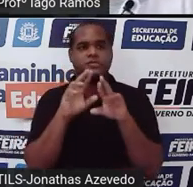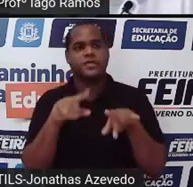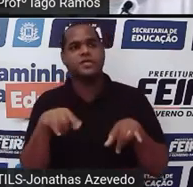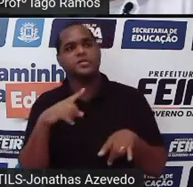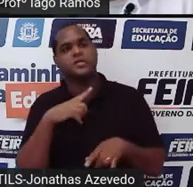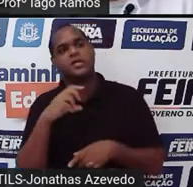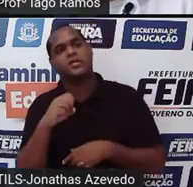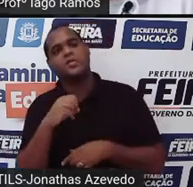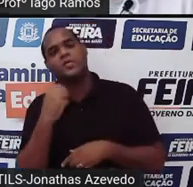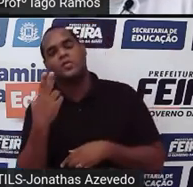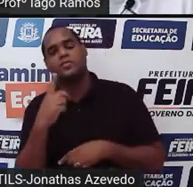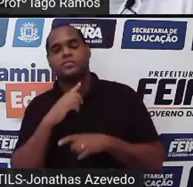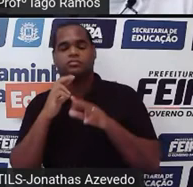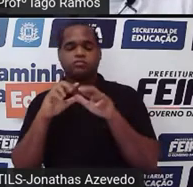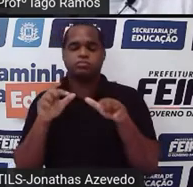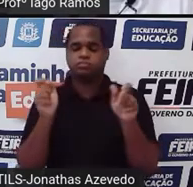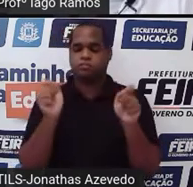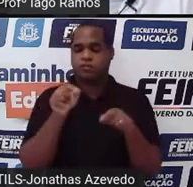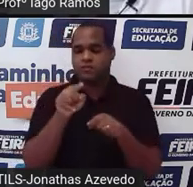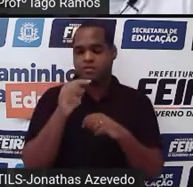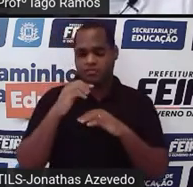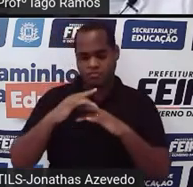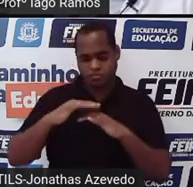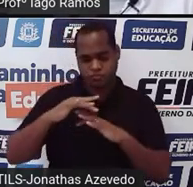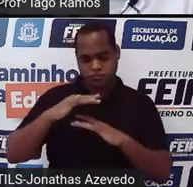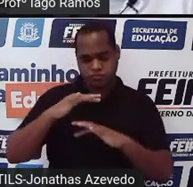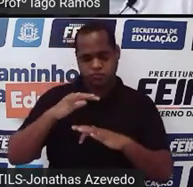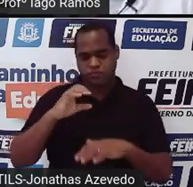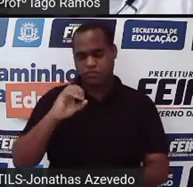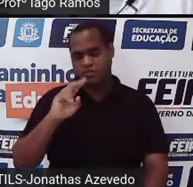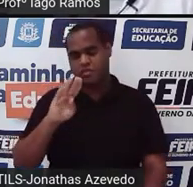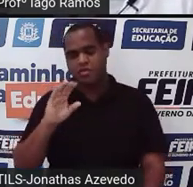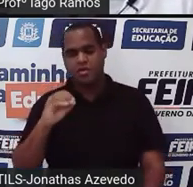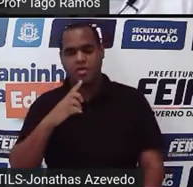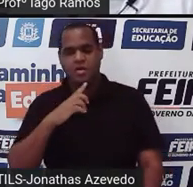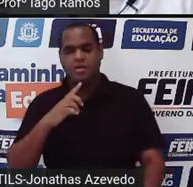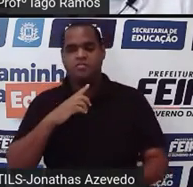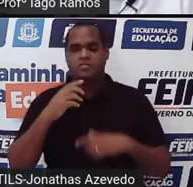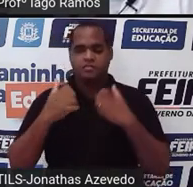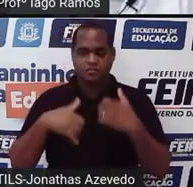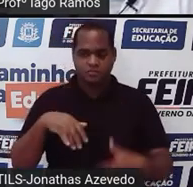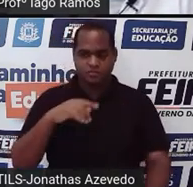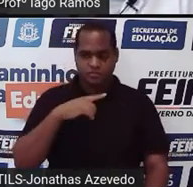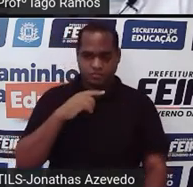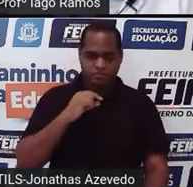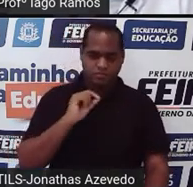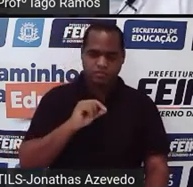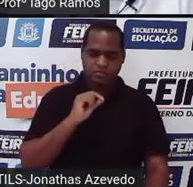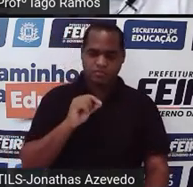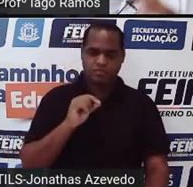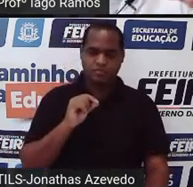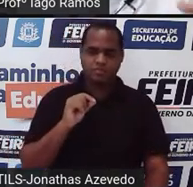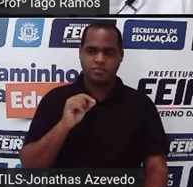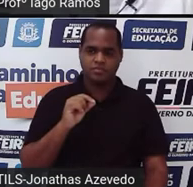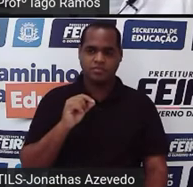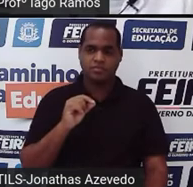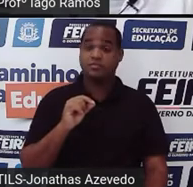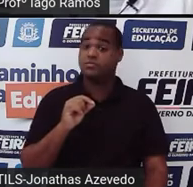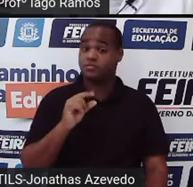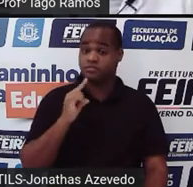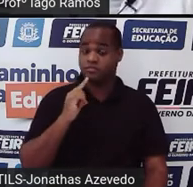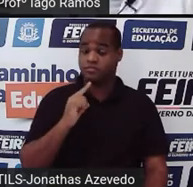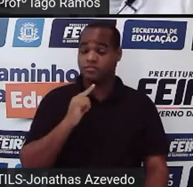ou em formas de você empilhar esses cubinhos de uma forma que você encontrasse um